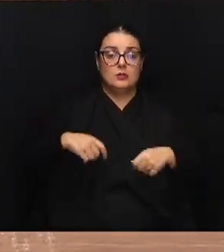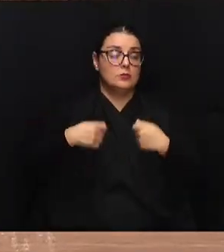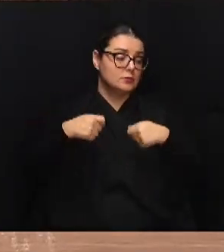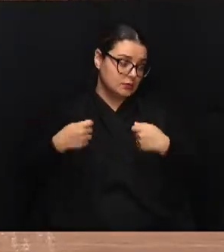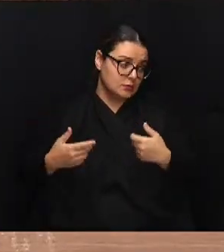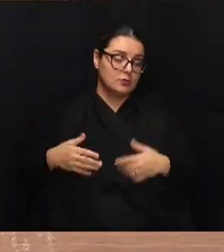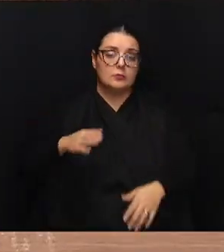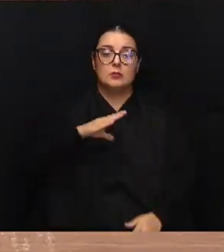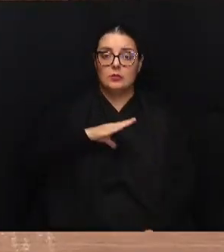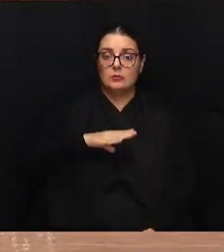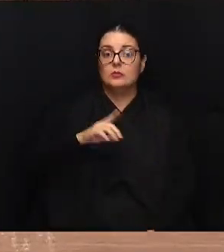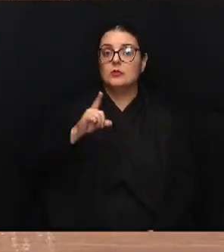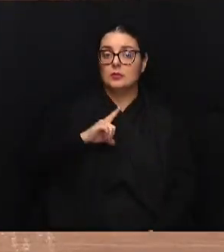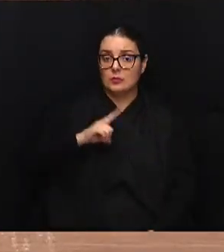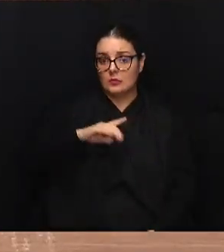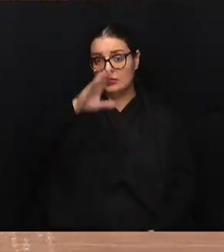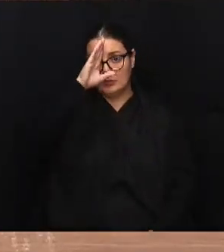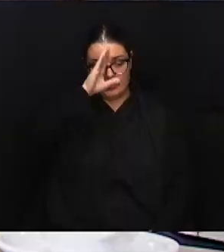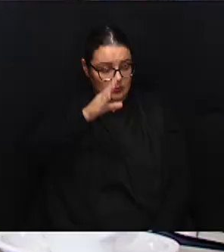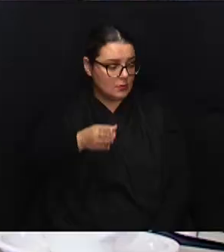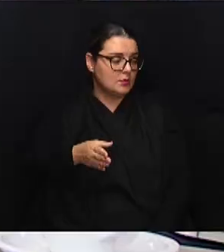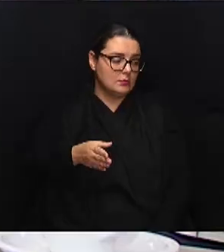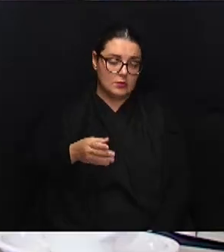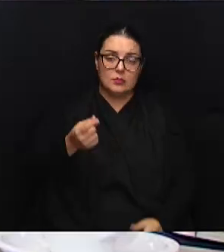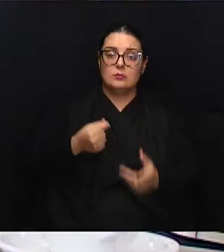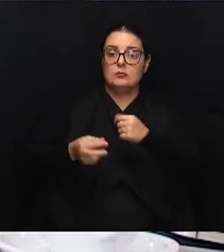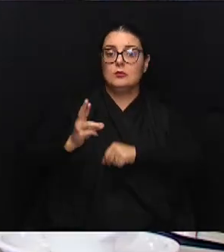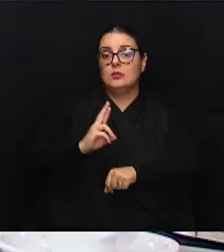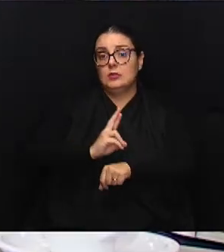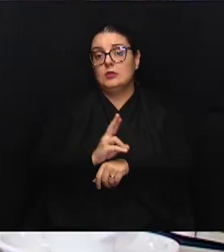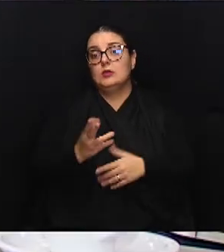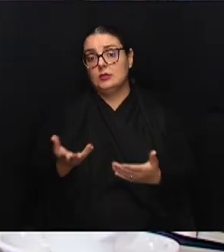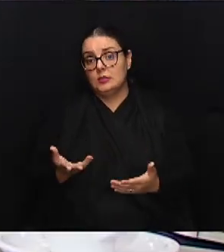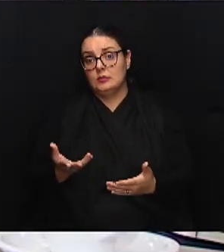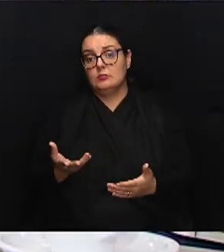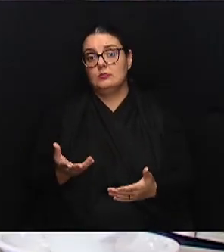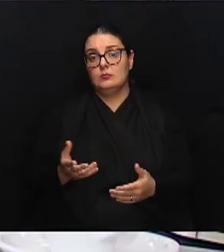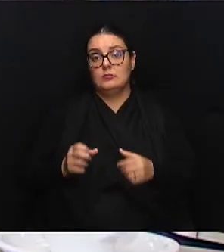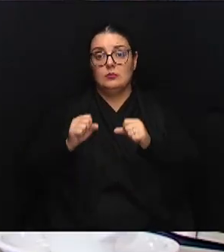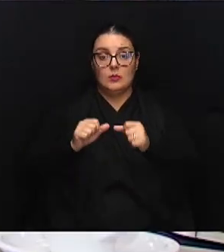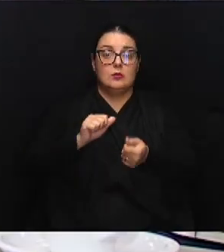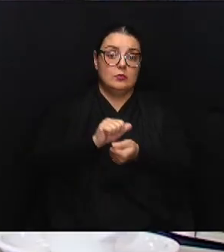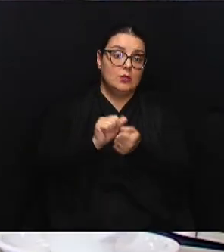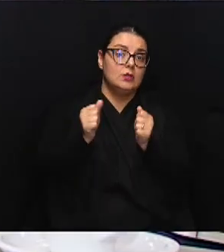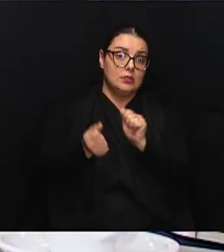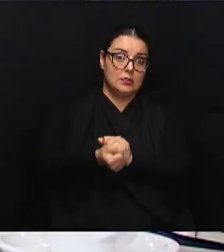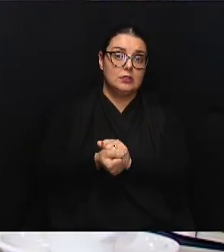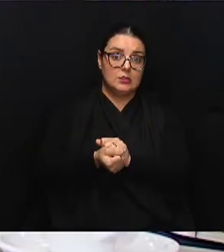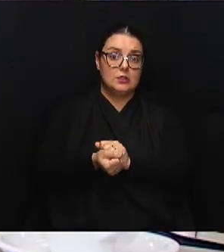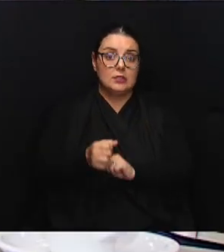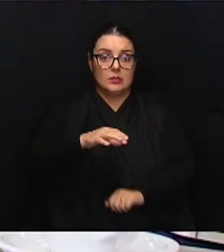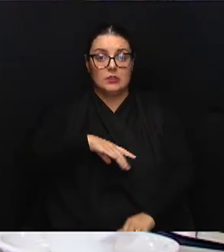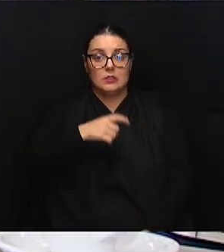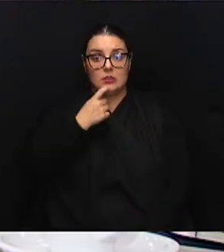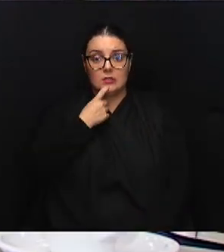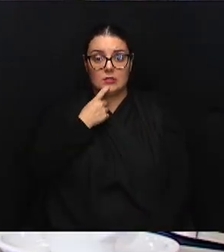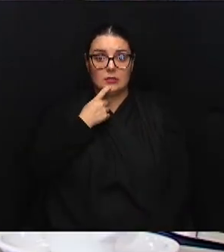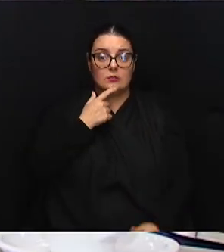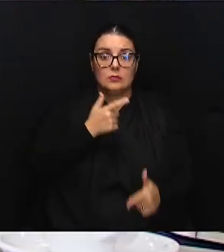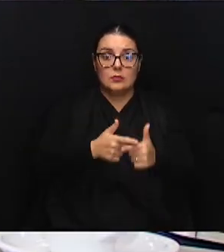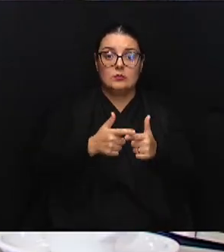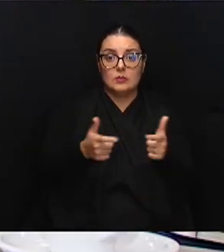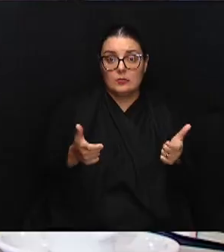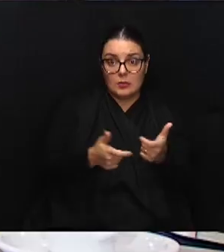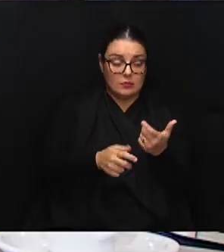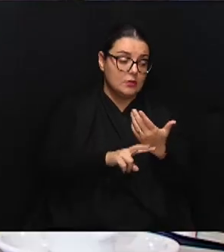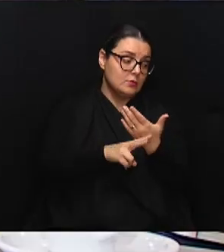que os municípios têm, principalmente de recursos, né, para você adaptar as cidades para mitigar os